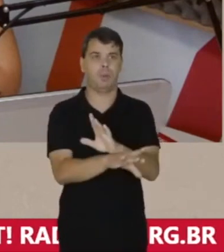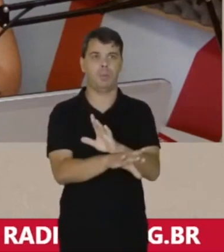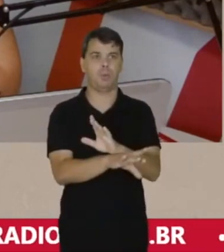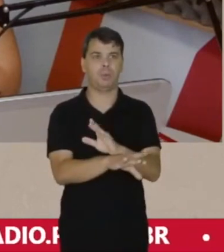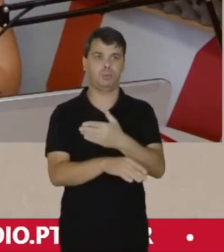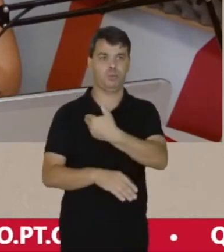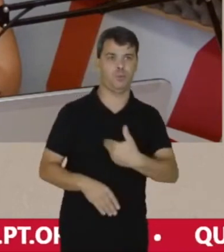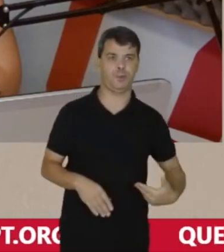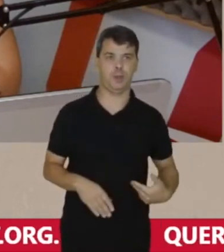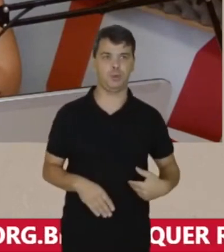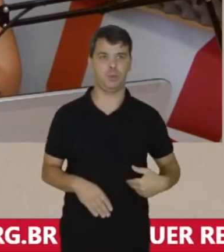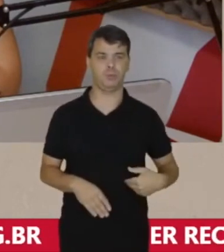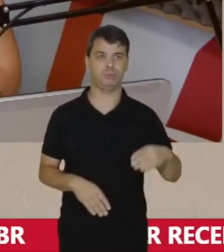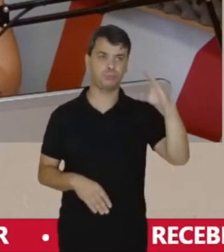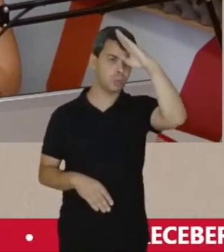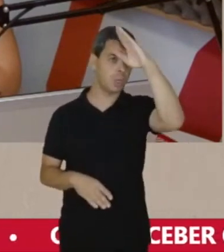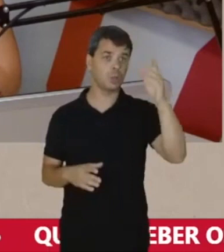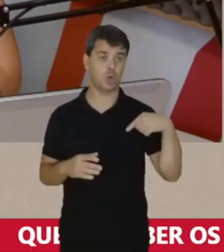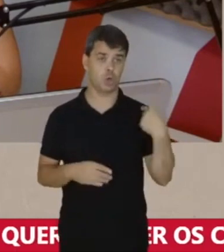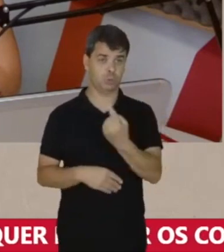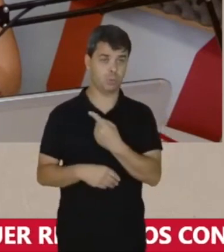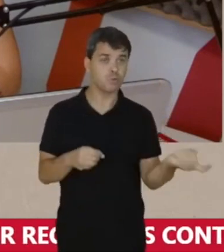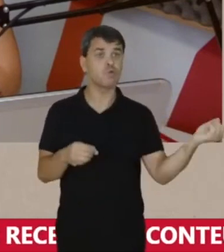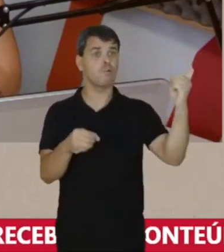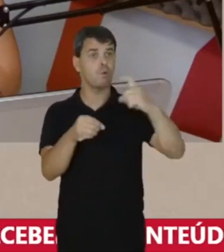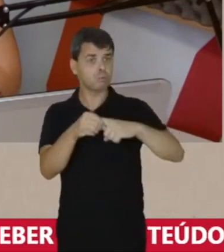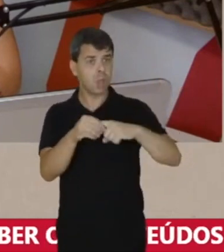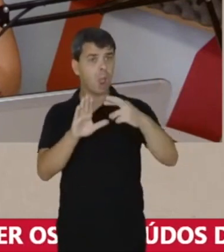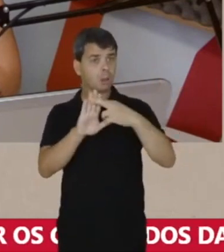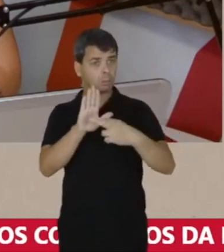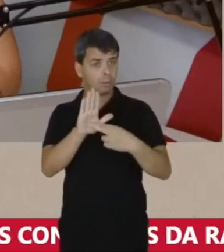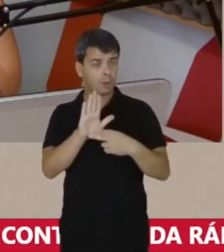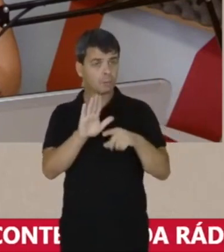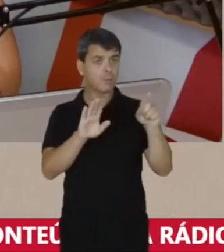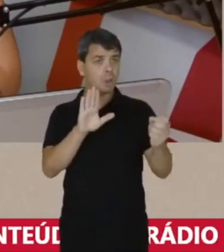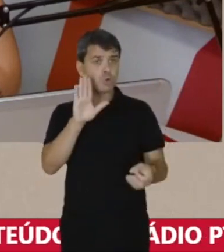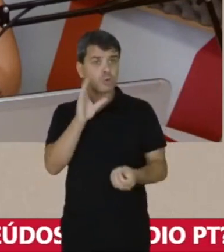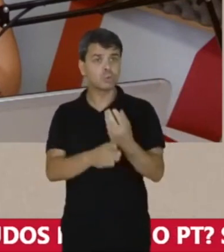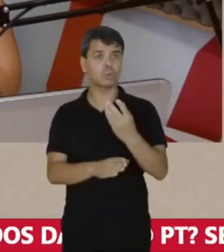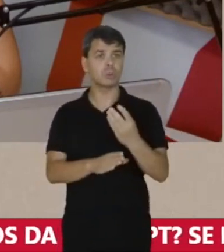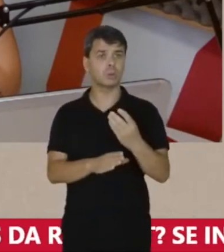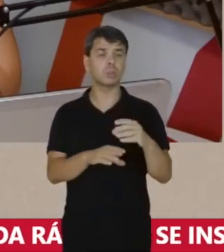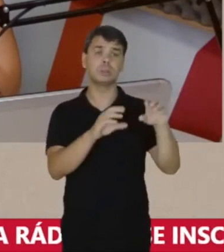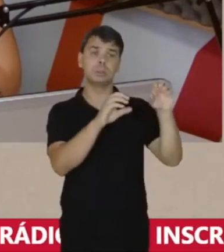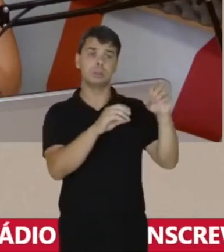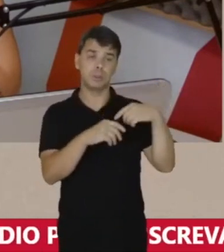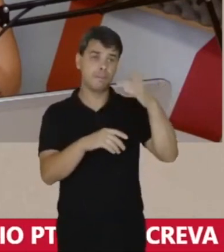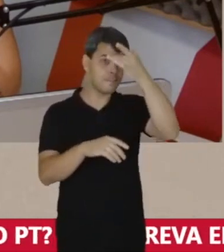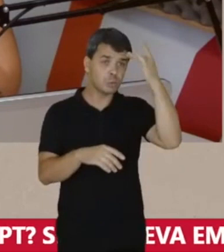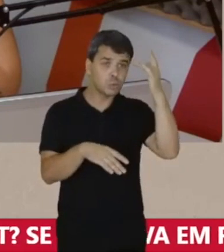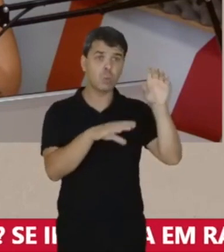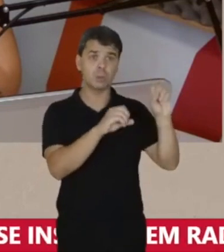governo que aí está, né? Mas nós temos que retomar essa agenda. Ela foi uma agenda construída com a participação de educadores